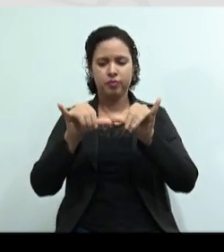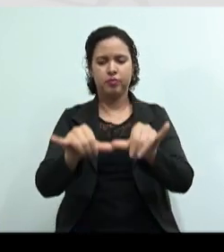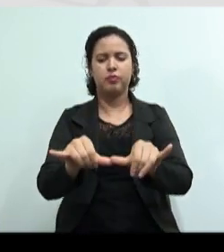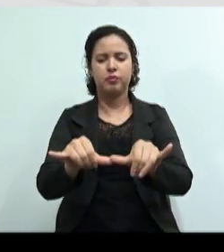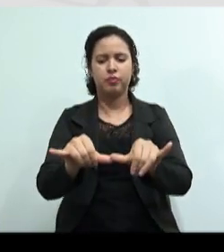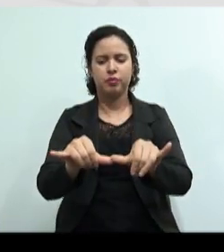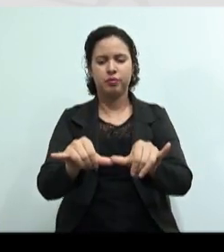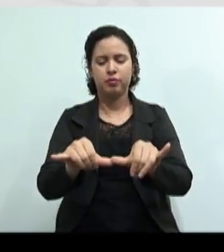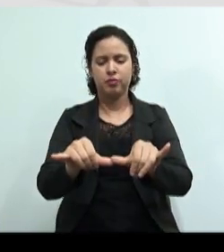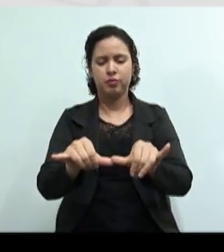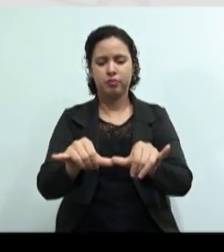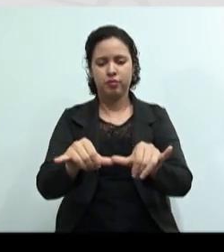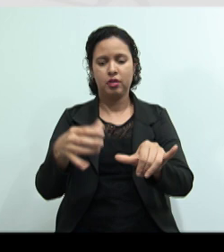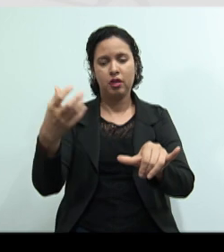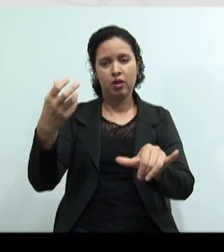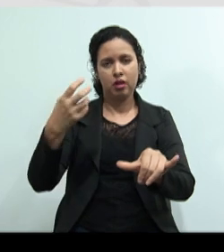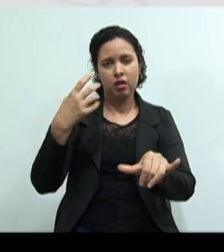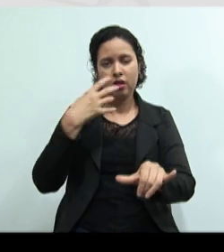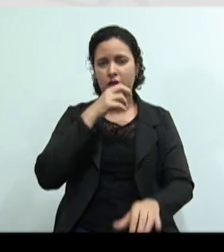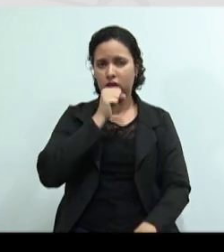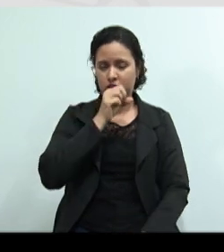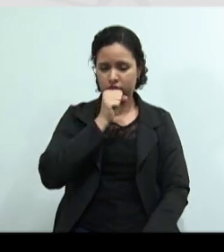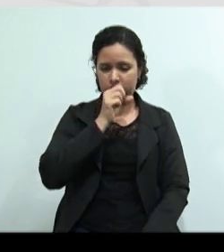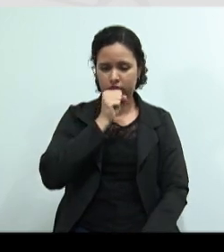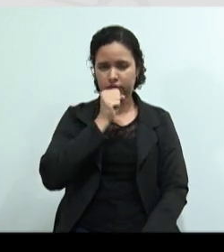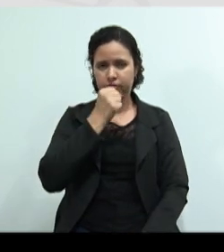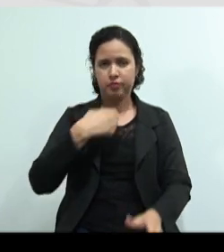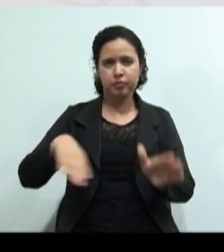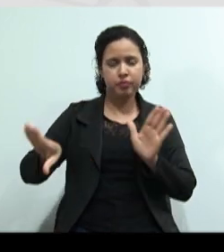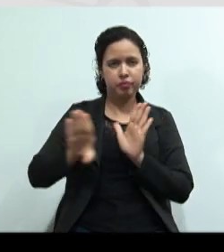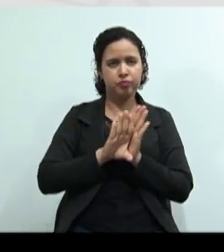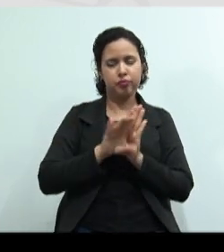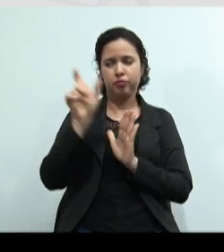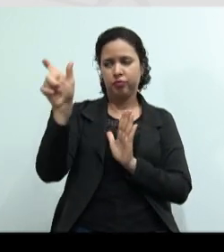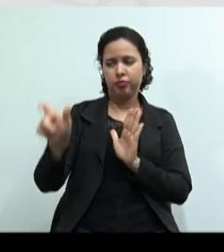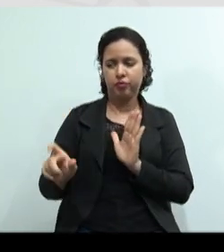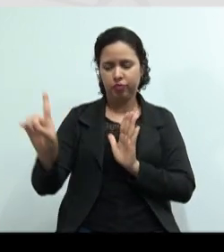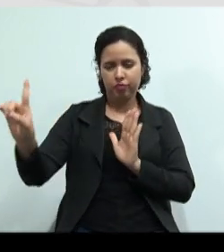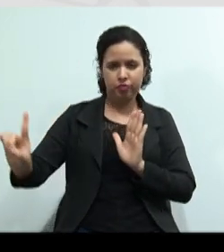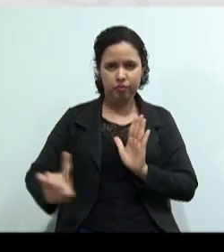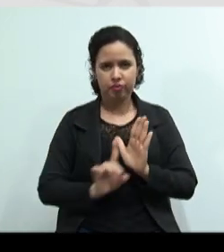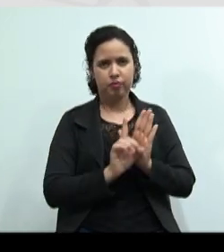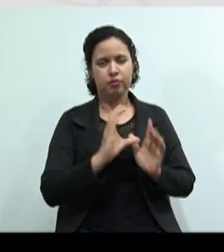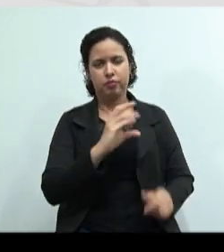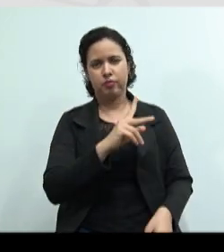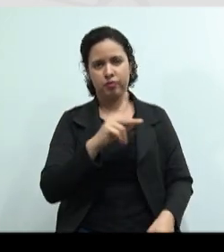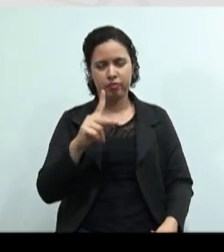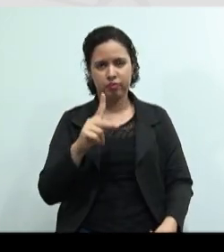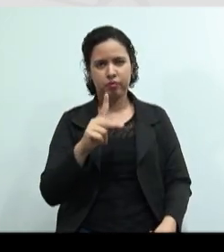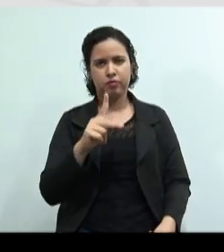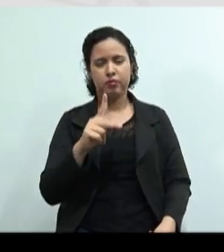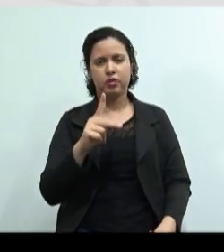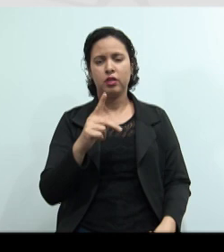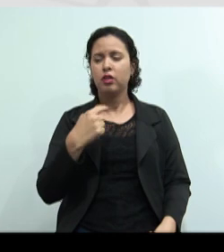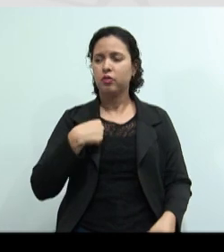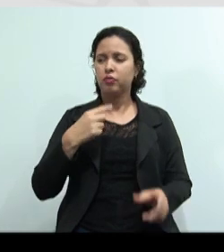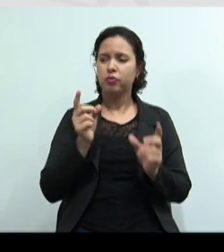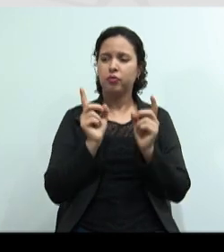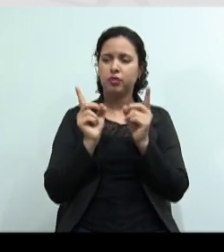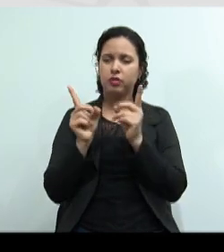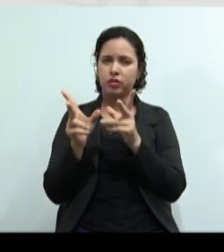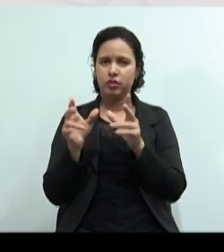laranja. Aí chegou um cliente lá na minha cooperativa trabalha com essa mercadoria e eu vendi